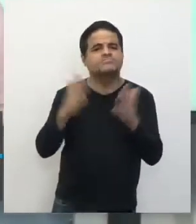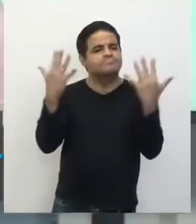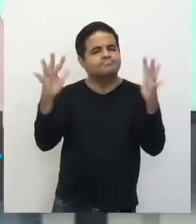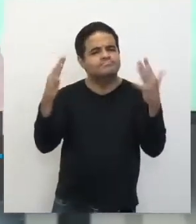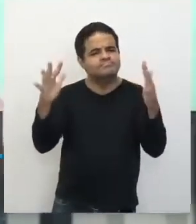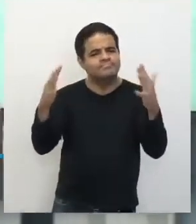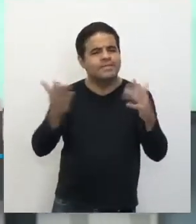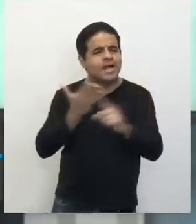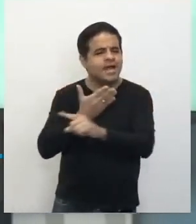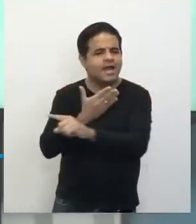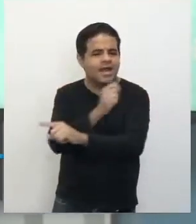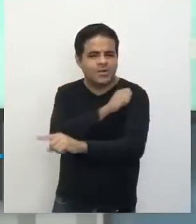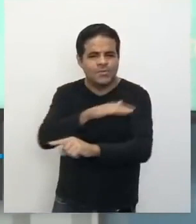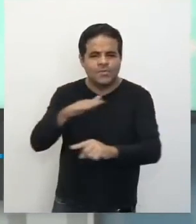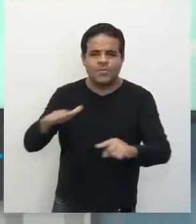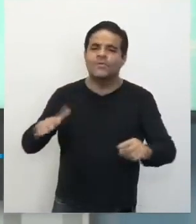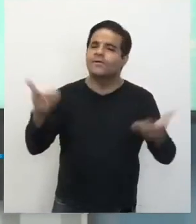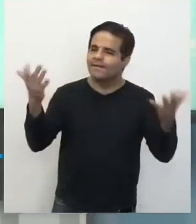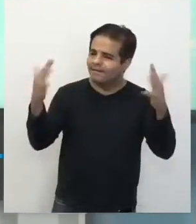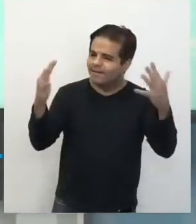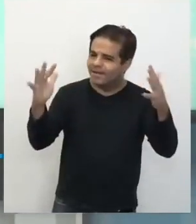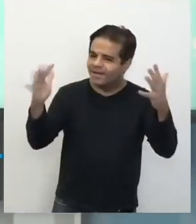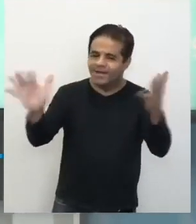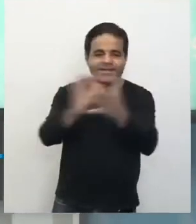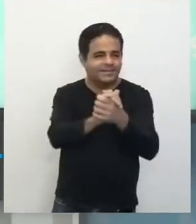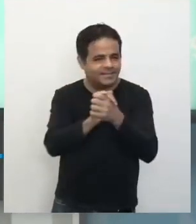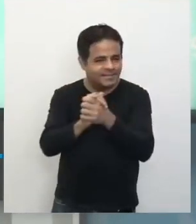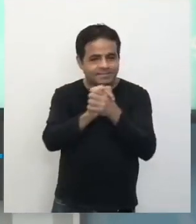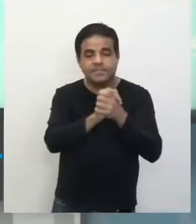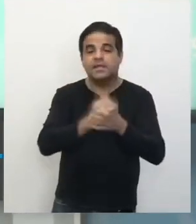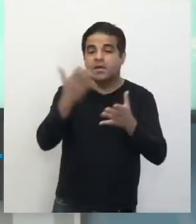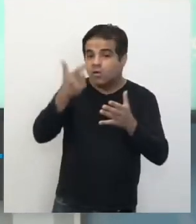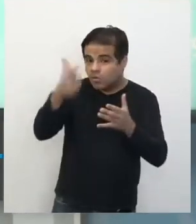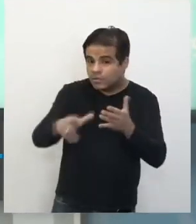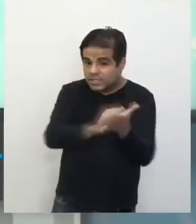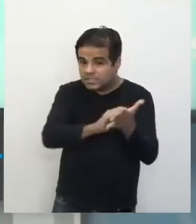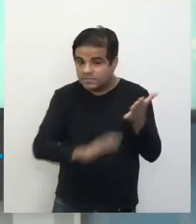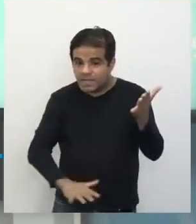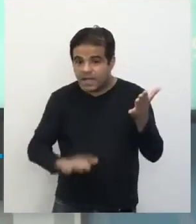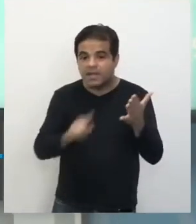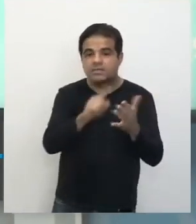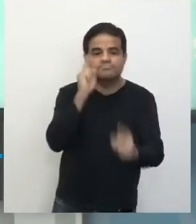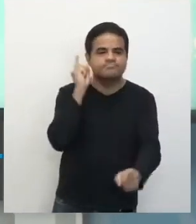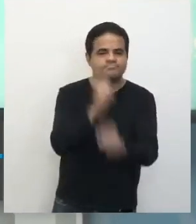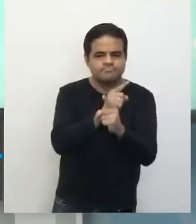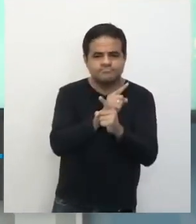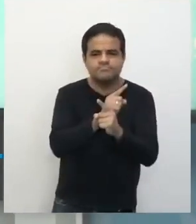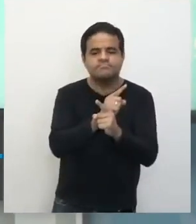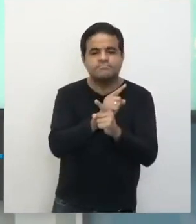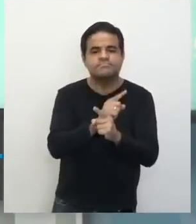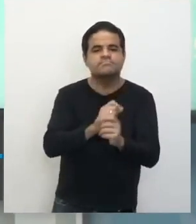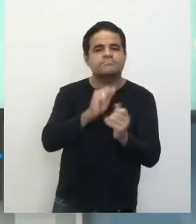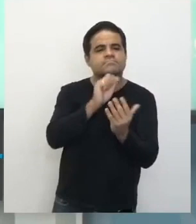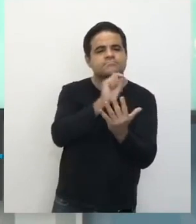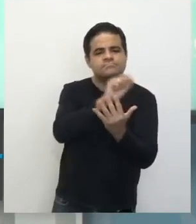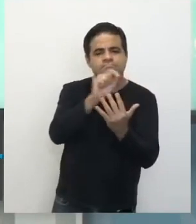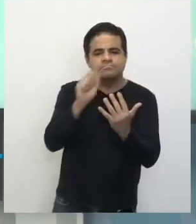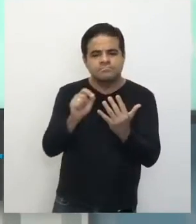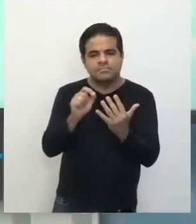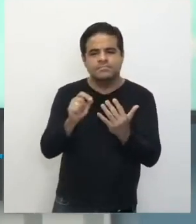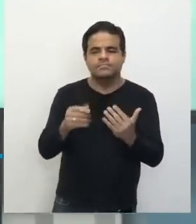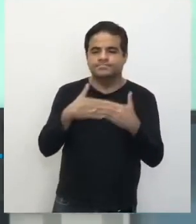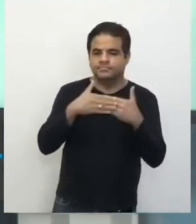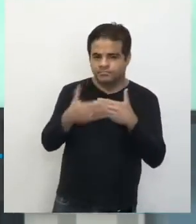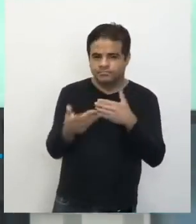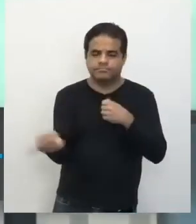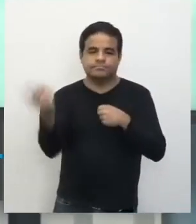nossos superalunos. E aí? E agora eu tenho mais uma atividade que é para achar para ordenado. Só que é o seguinte, a